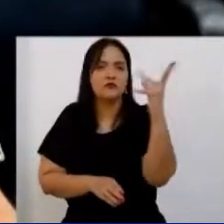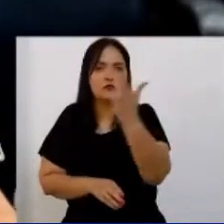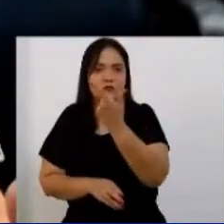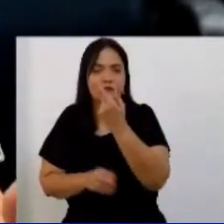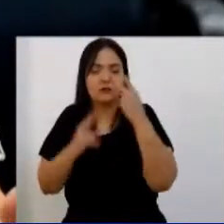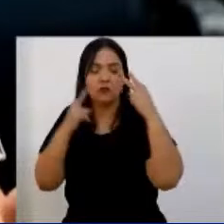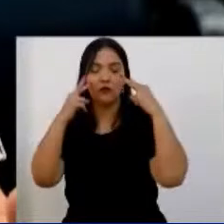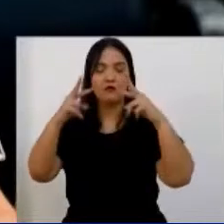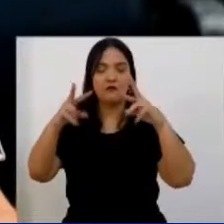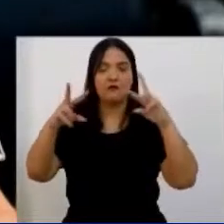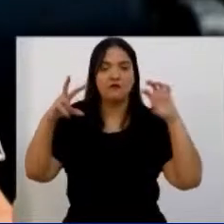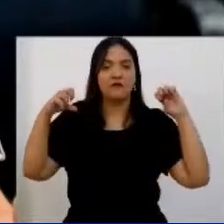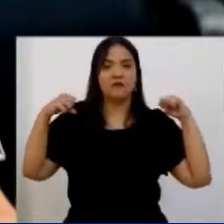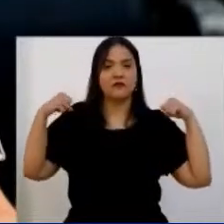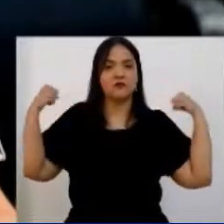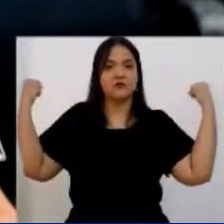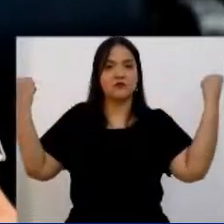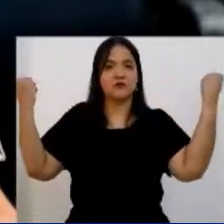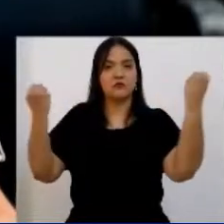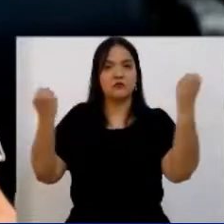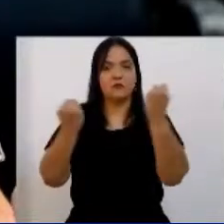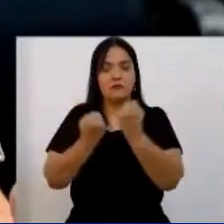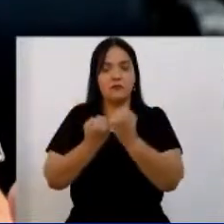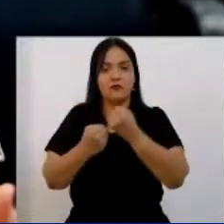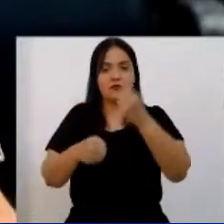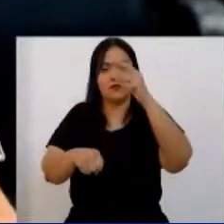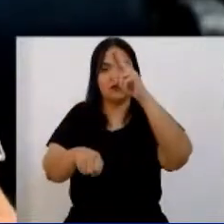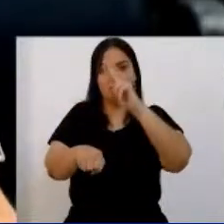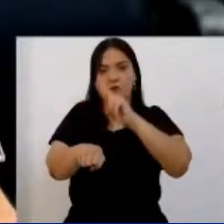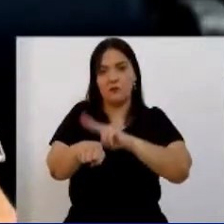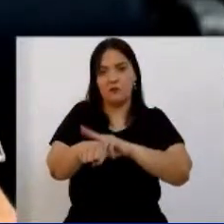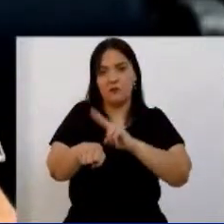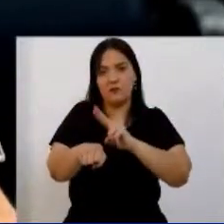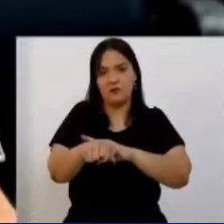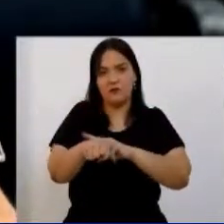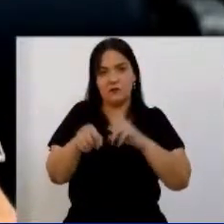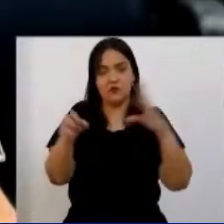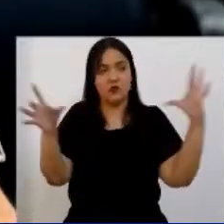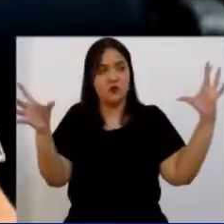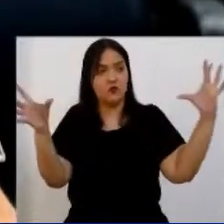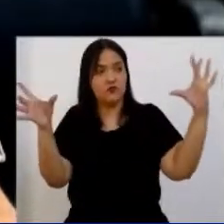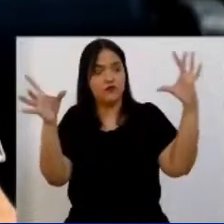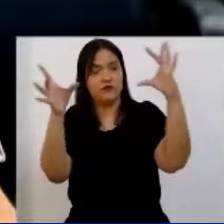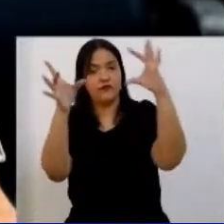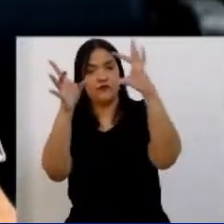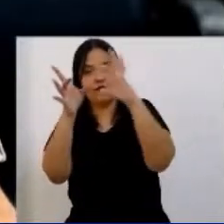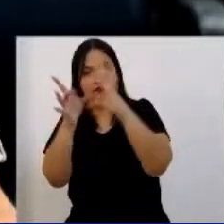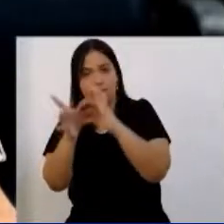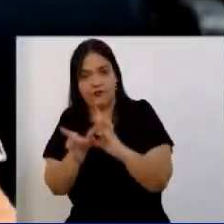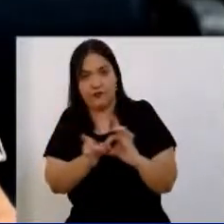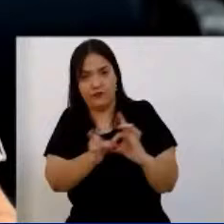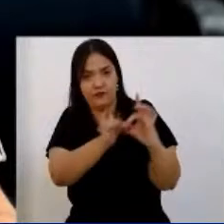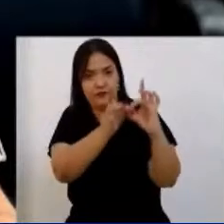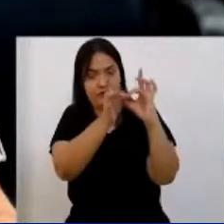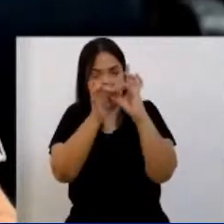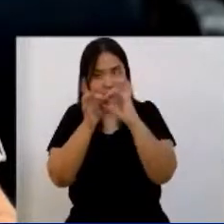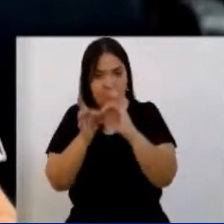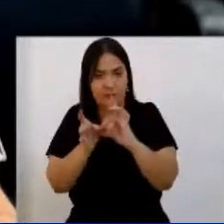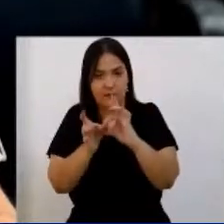eu vejo o simpósio como um momento também de integração, né,